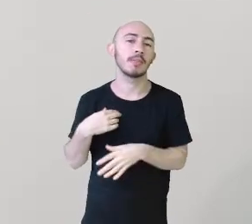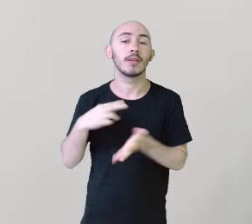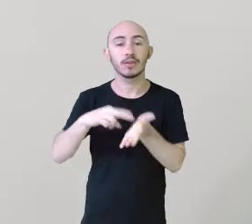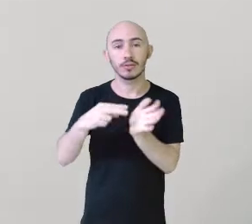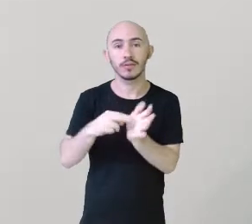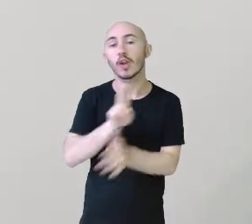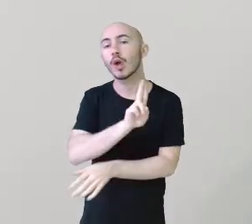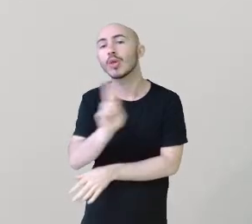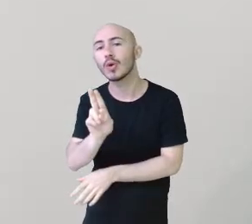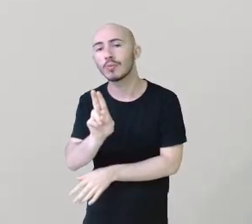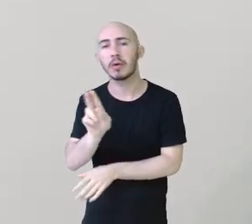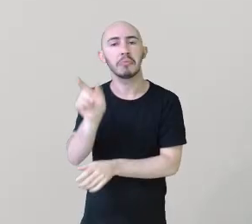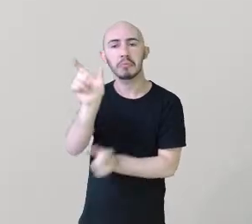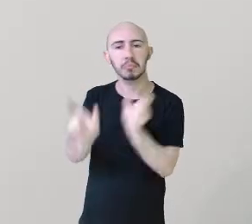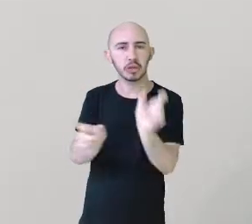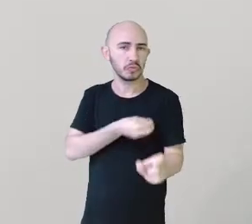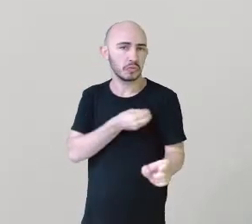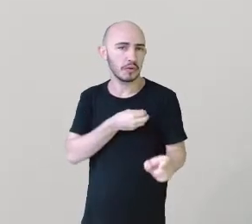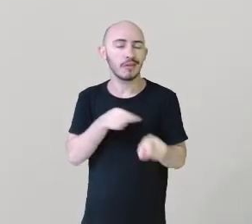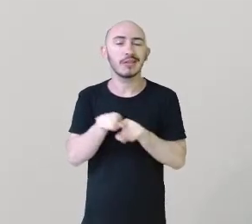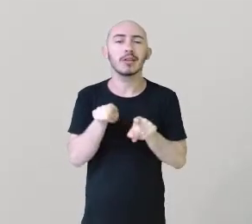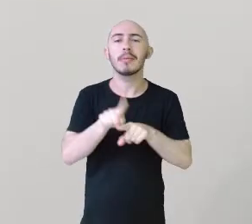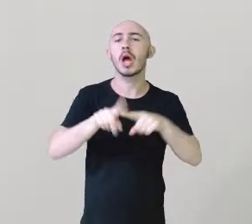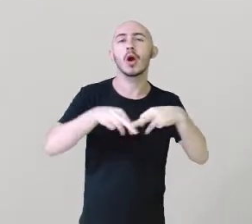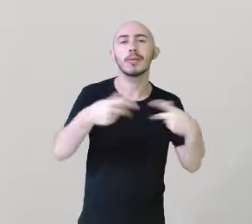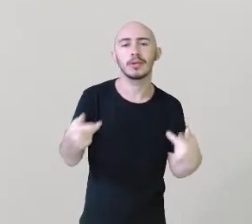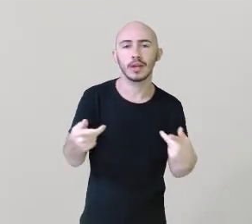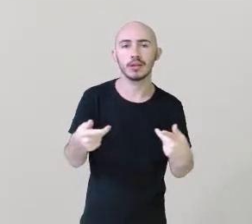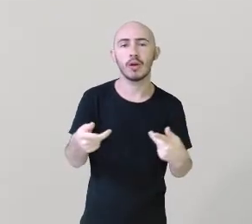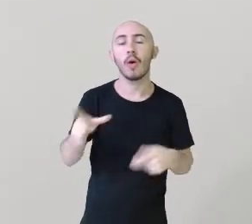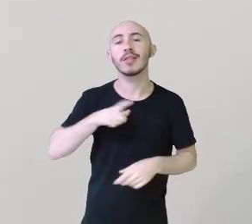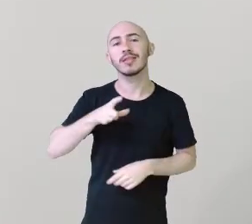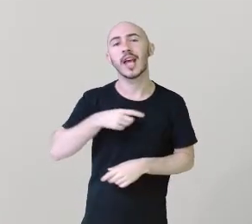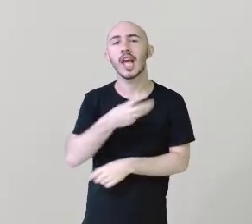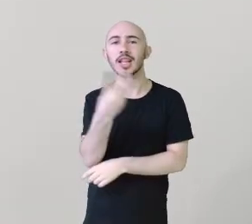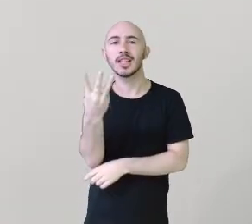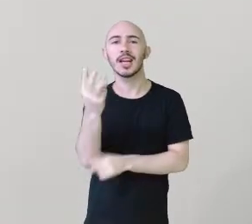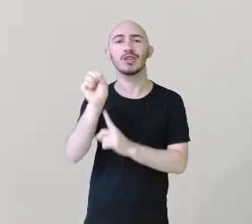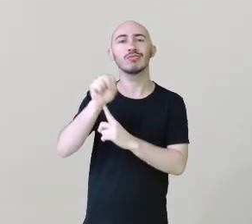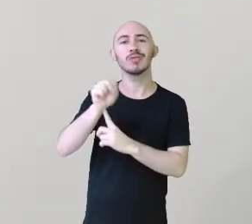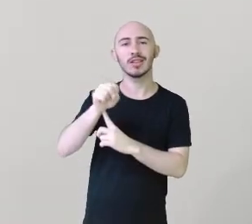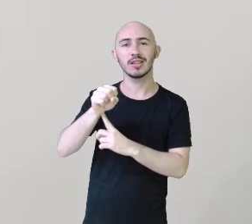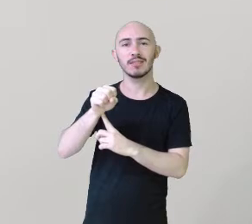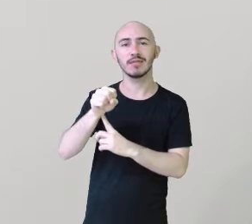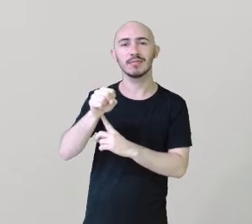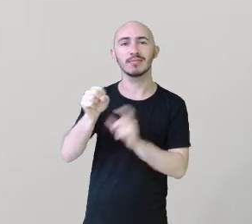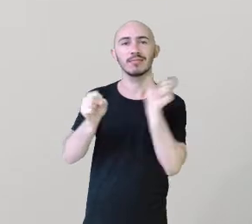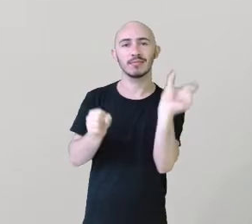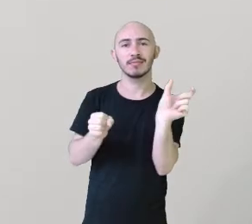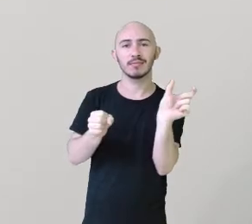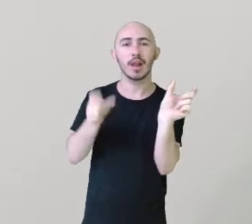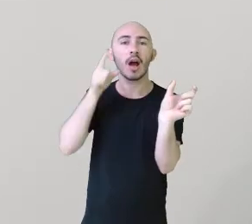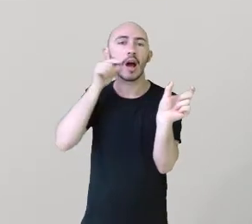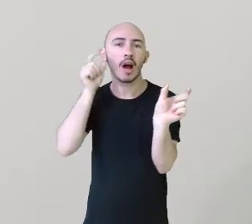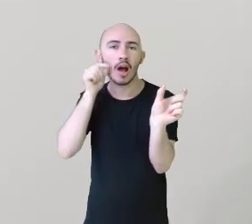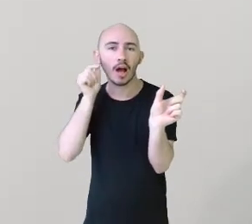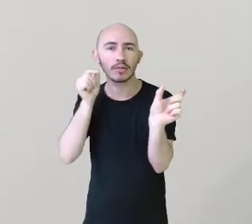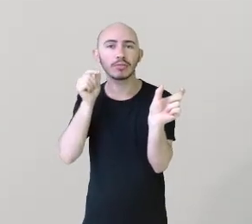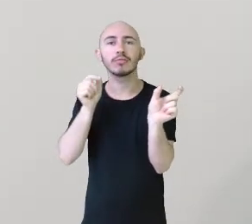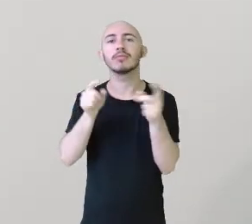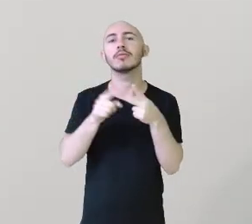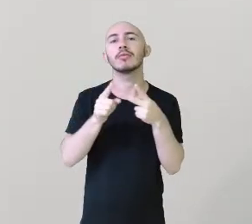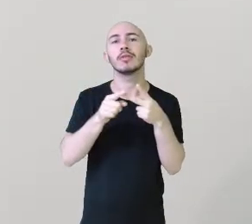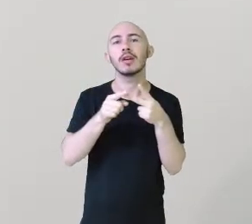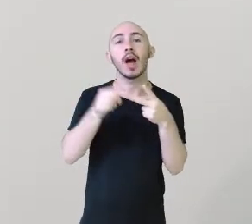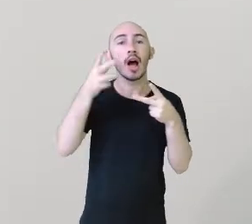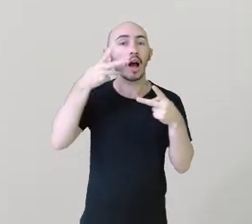tenho 3 substantivos, que seria ratinho, que seria gato e que seria galo. Ratinho,